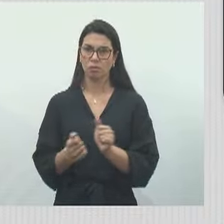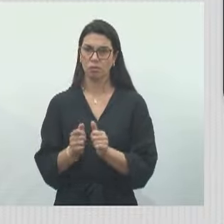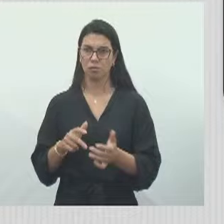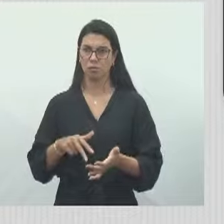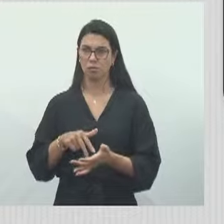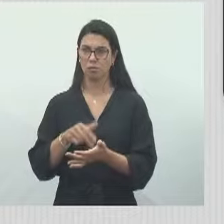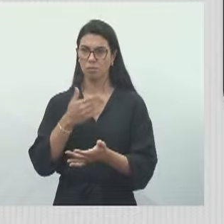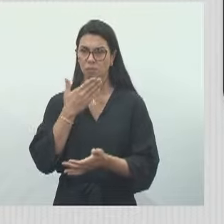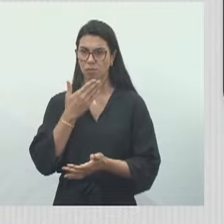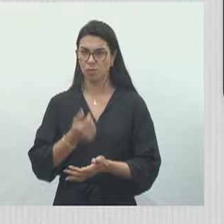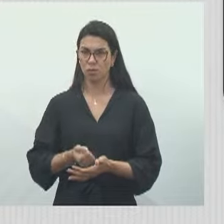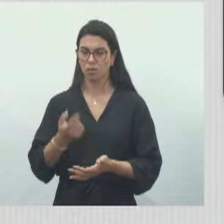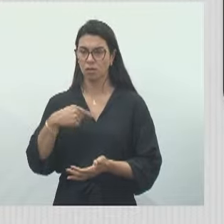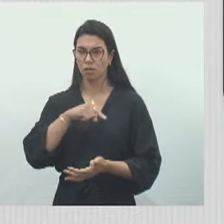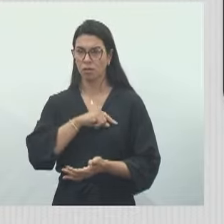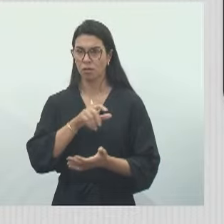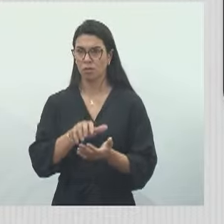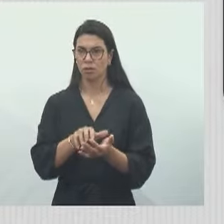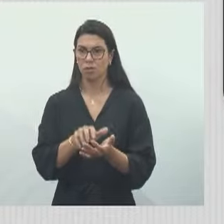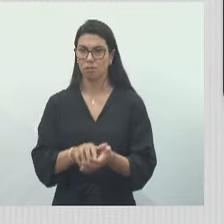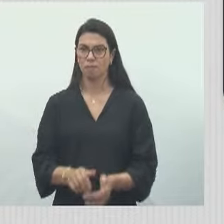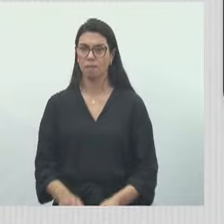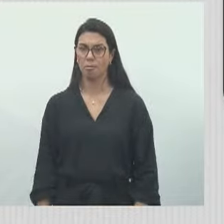para melhorar cada dia mais a nossa cidade de Jacareí.